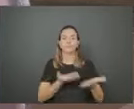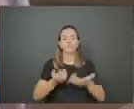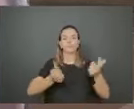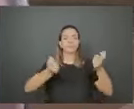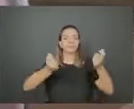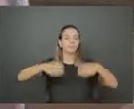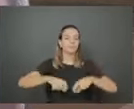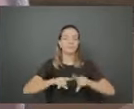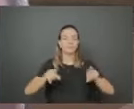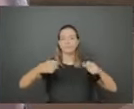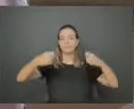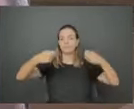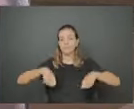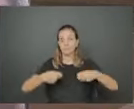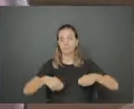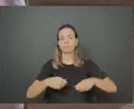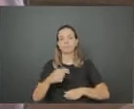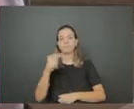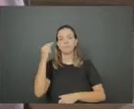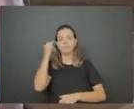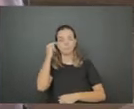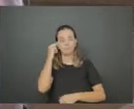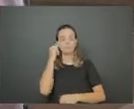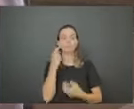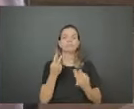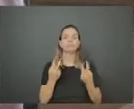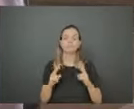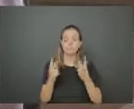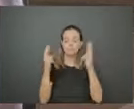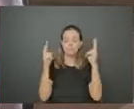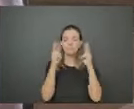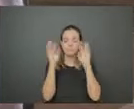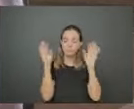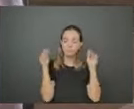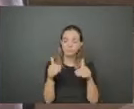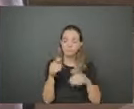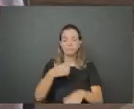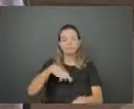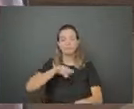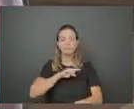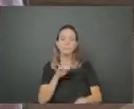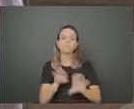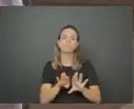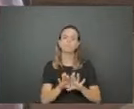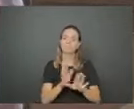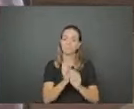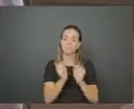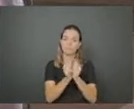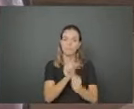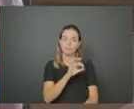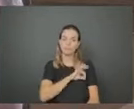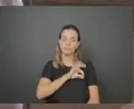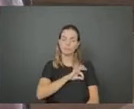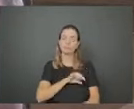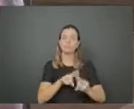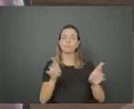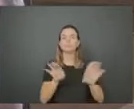ser reconsiderados, valorizados em relação também até no seu salário, mas também tendo